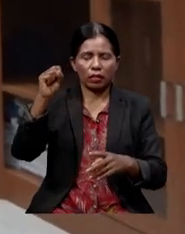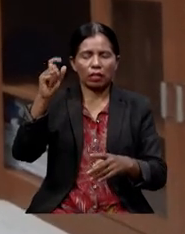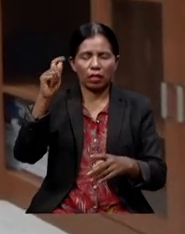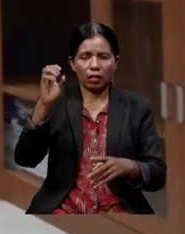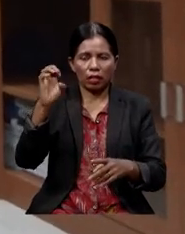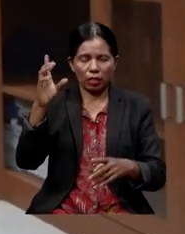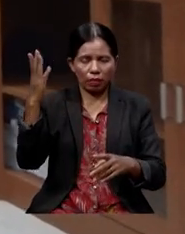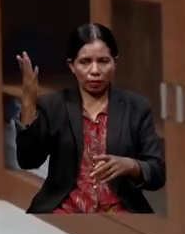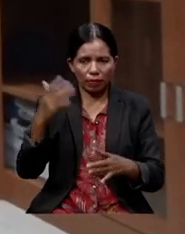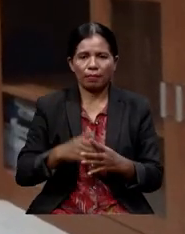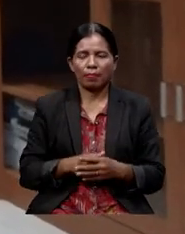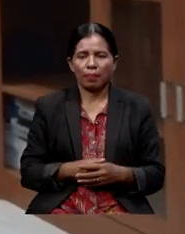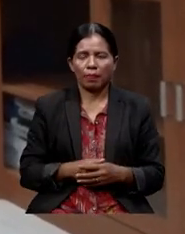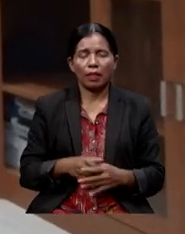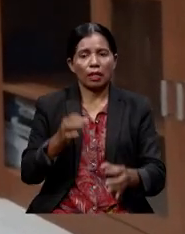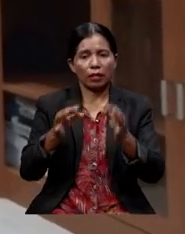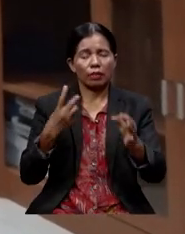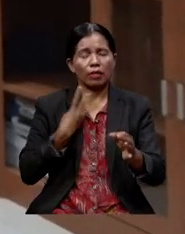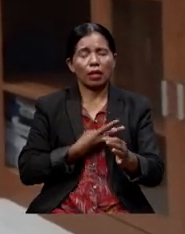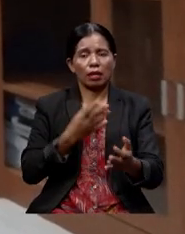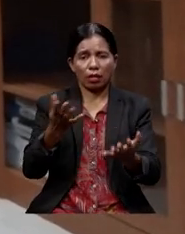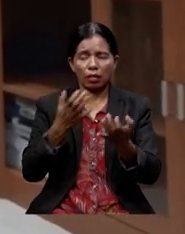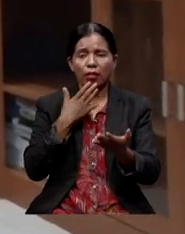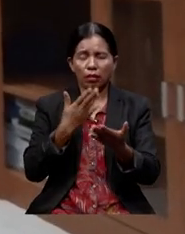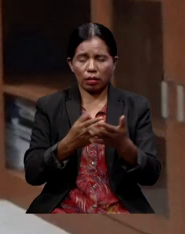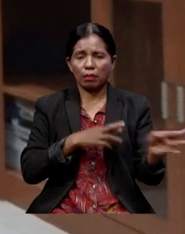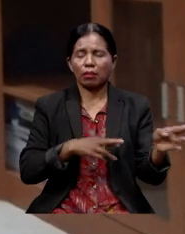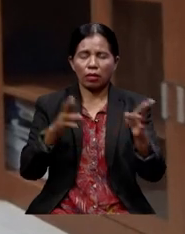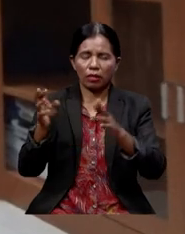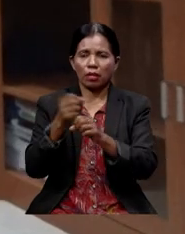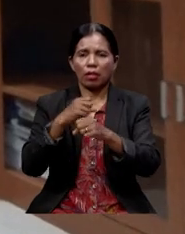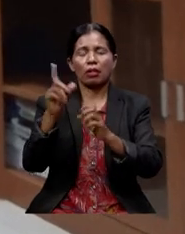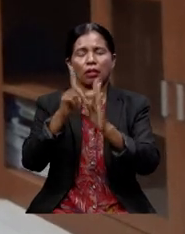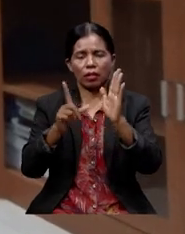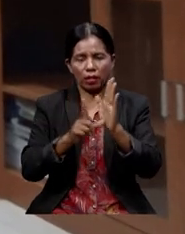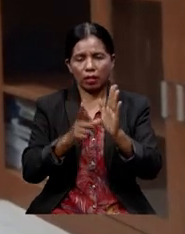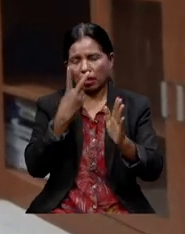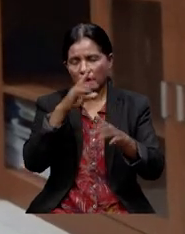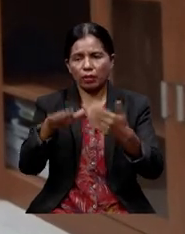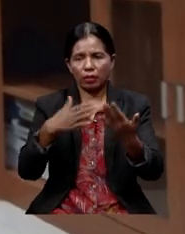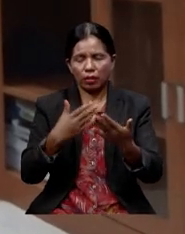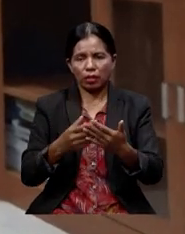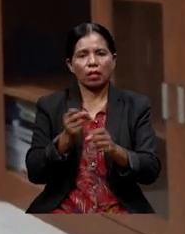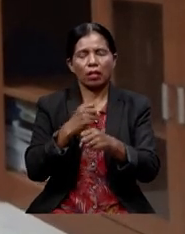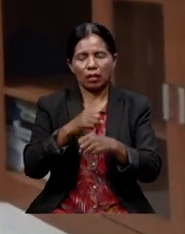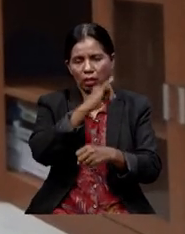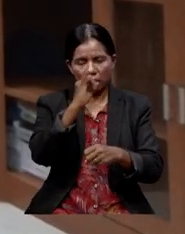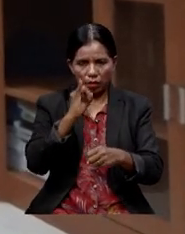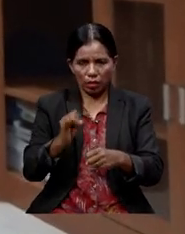então, se ita cara dia, então, pronto, a minha alizinhona, a reutona, bahala identifica da